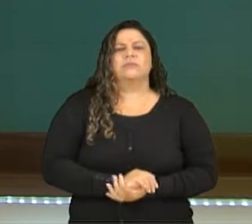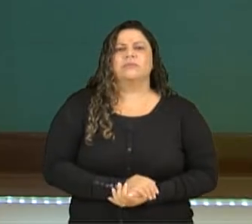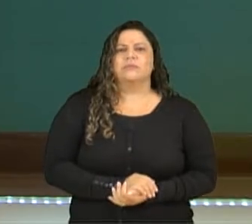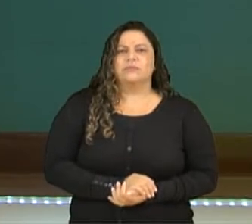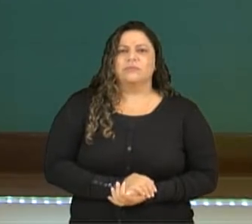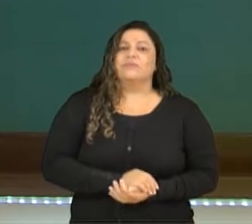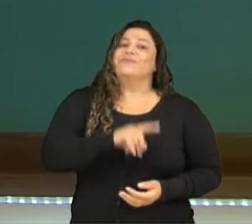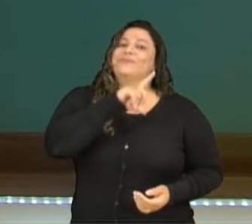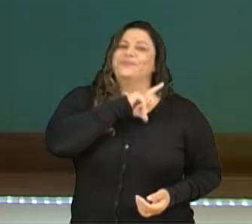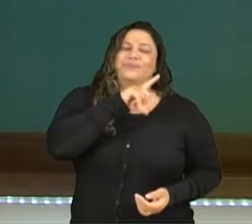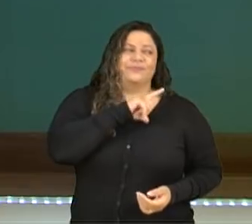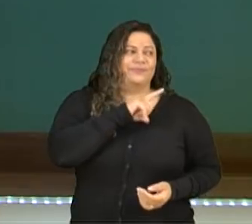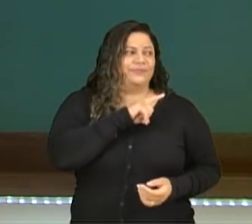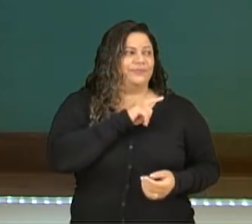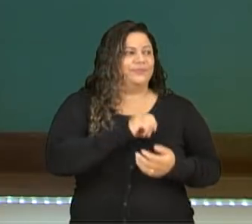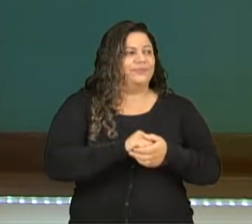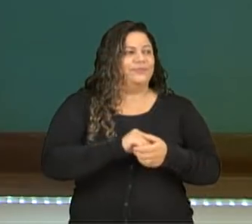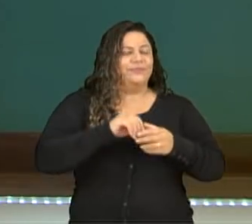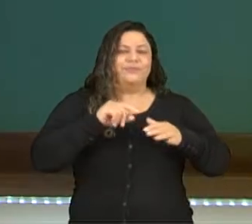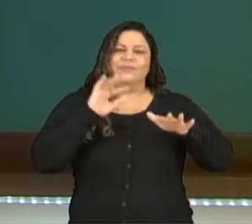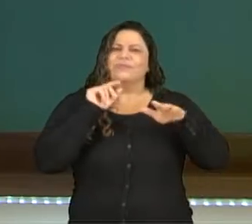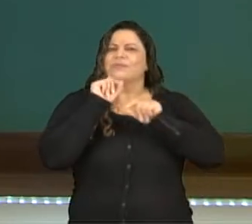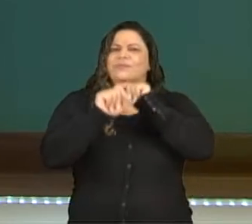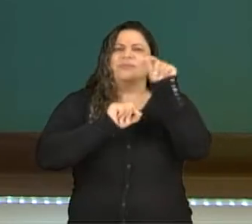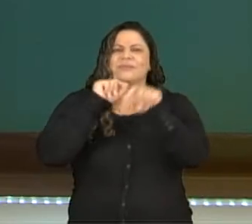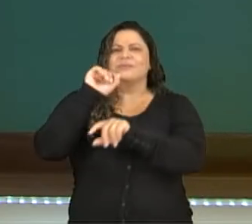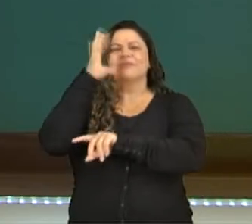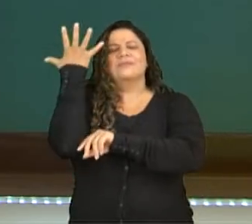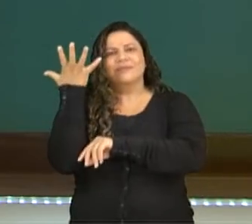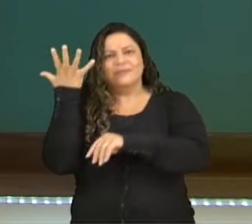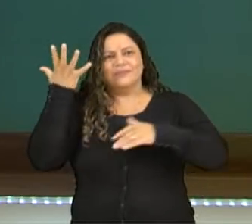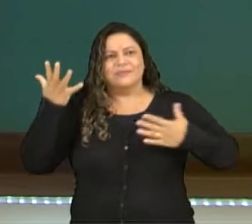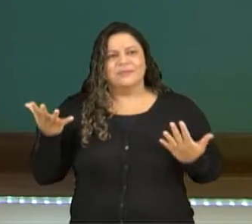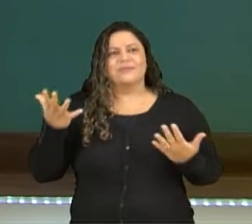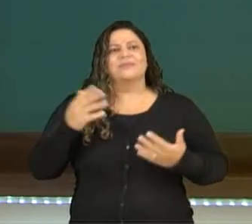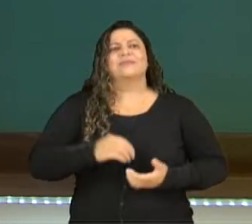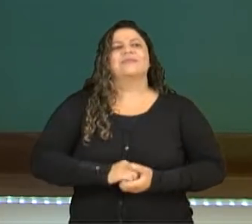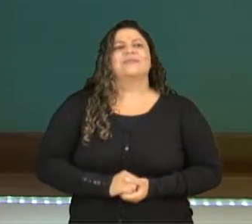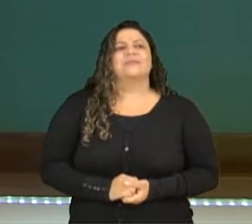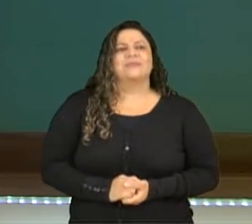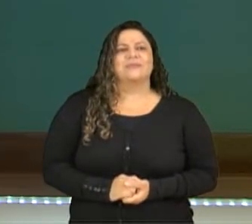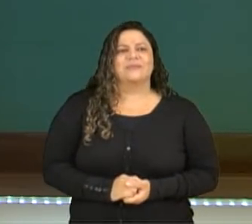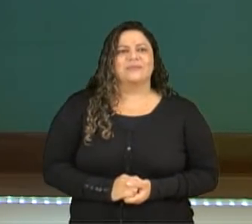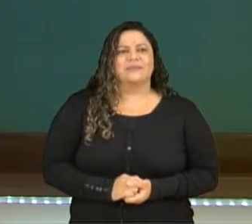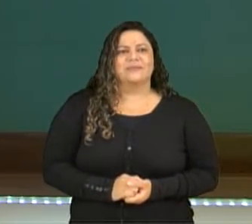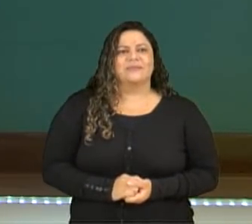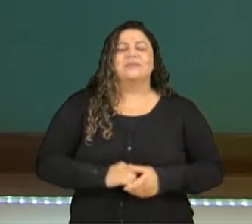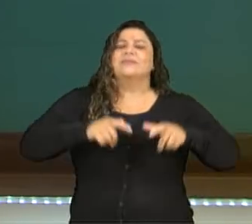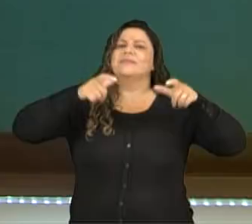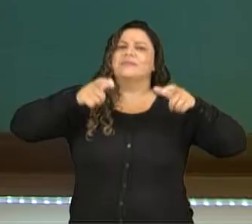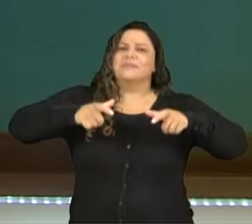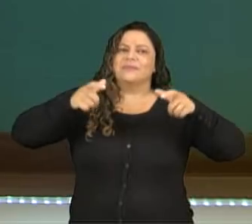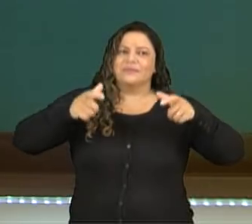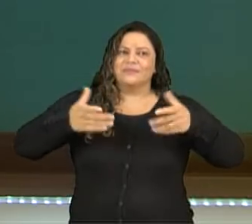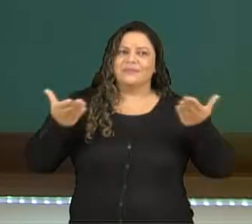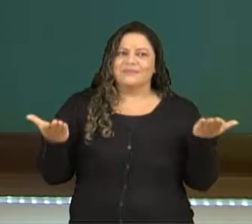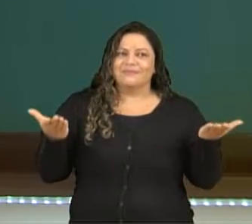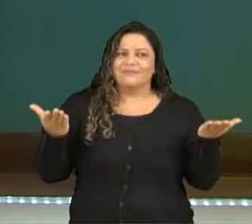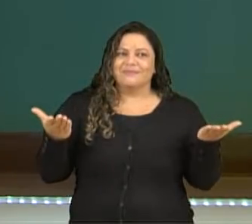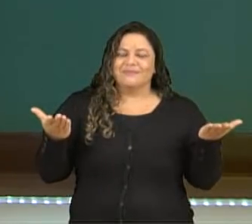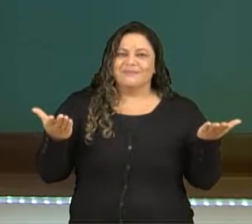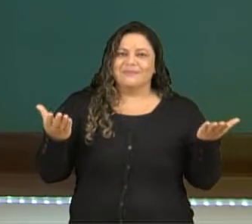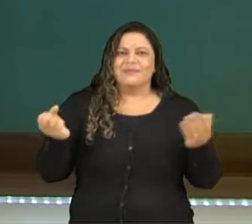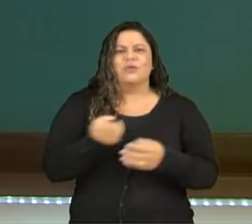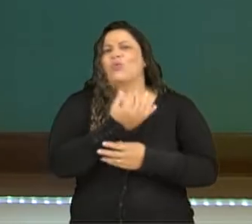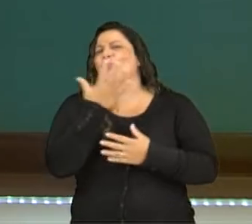gente precisa da notícia. Qual foi o acontecimento desta notícia, aonde ocorreu, quando